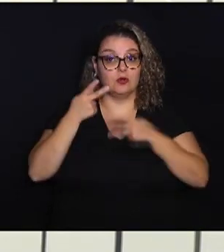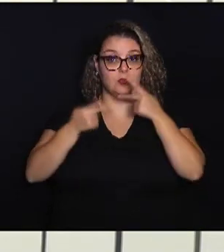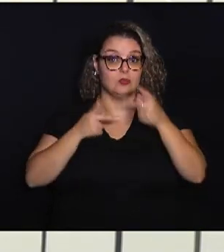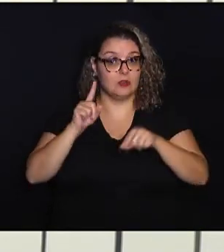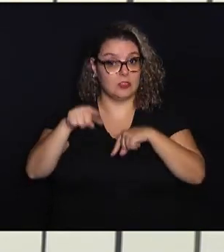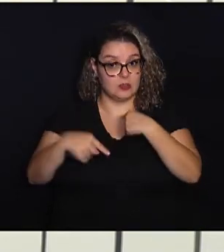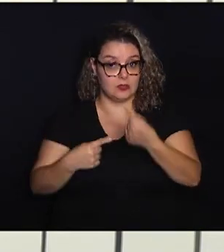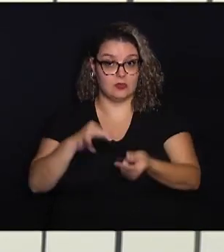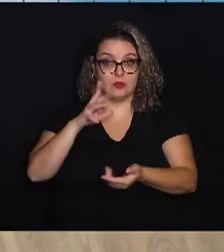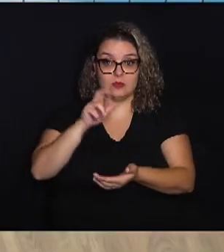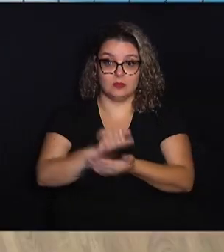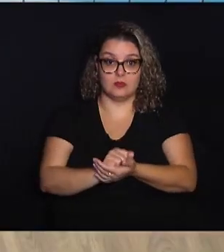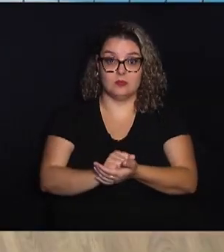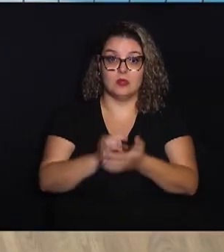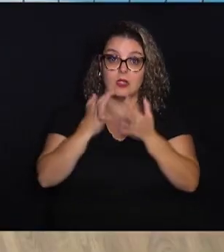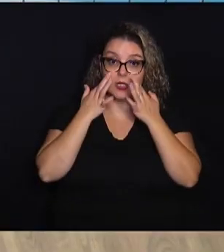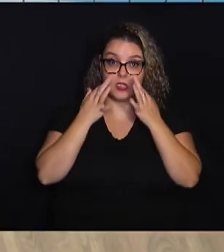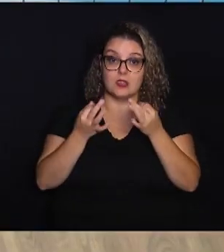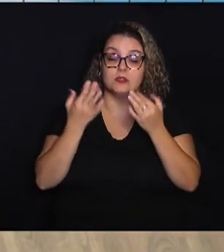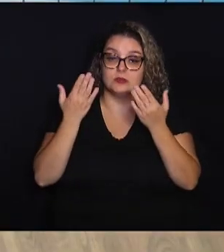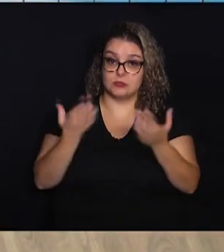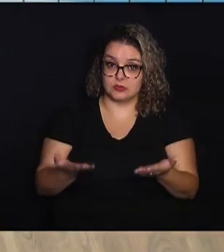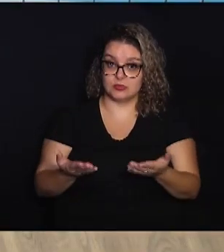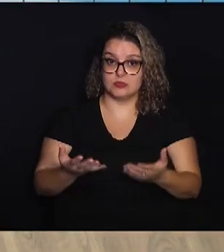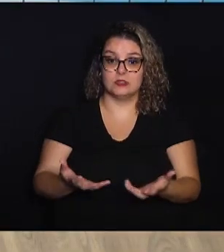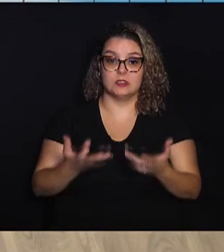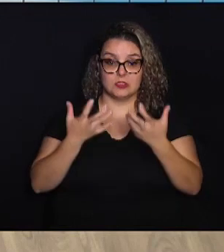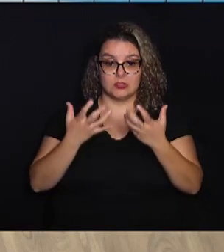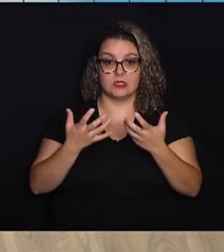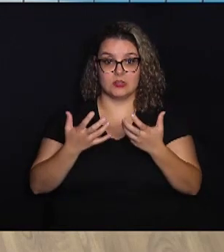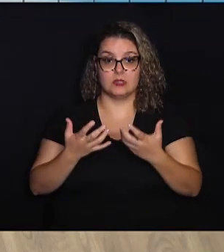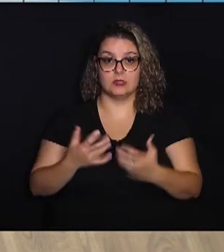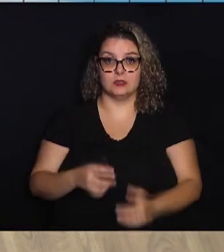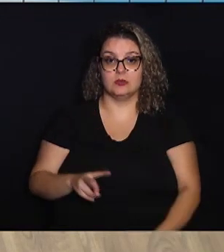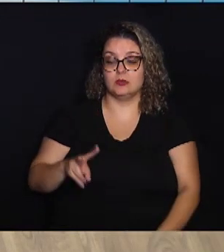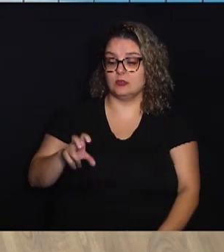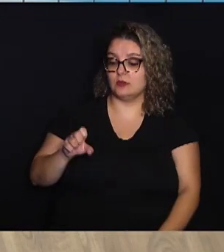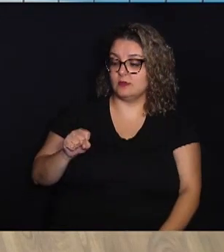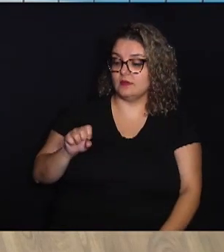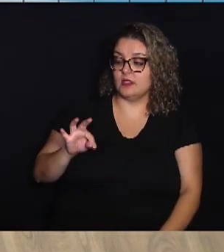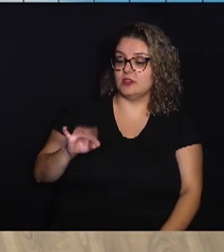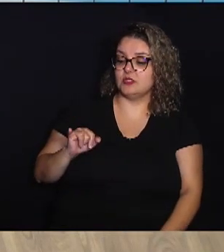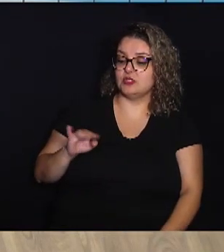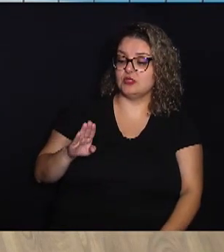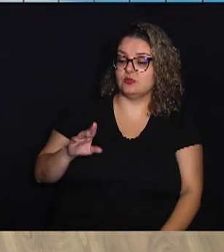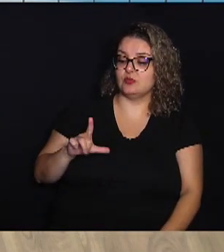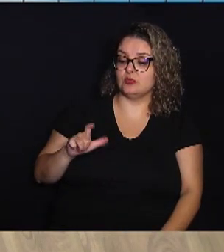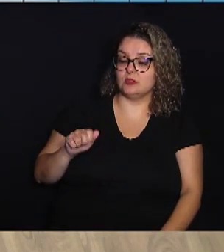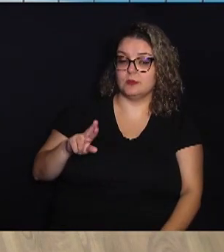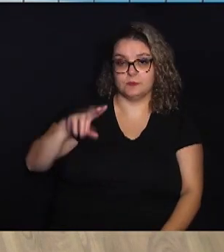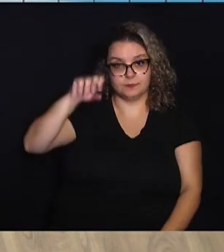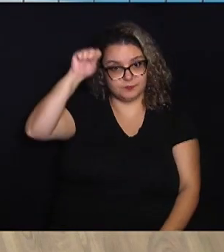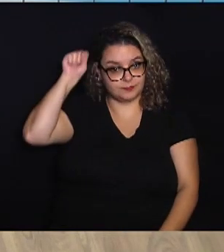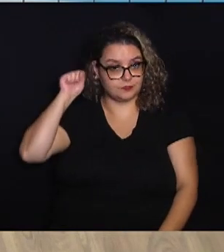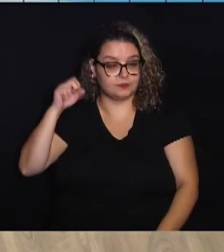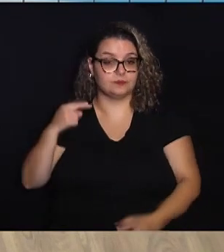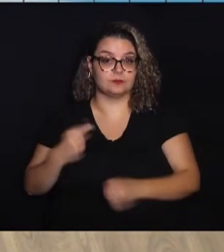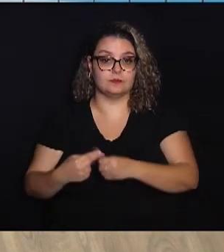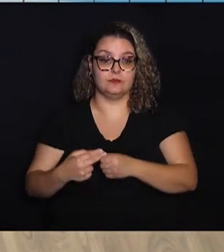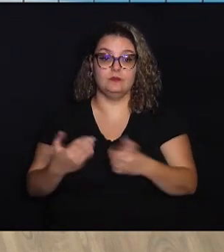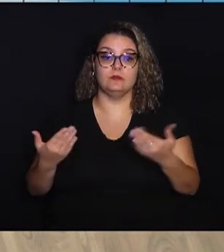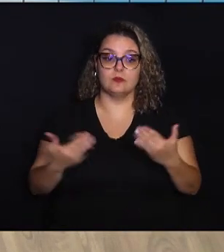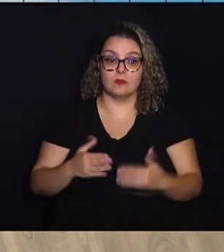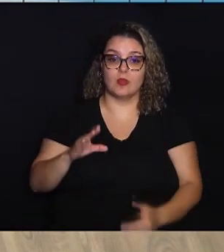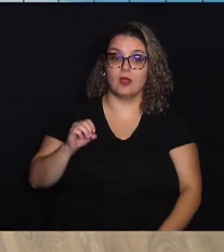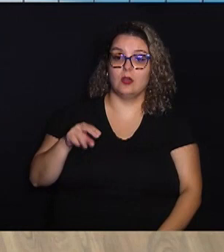outra inscrição, mas atenção você que pretende prestar o vestibular da Unicamp, porque hoje a